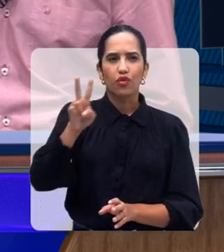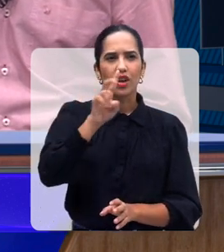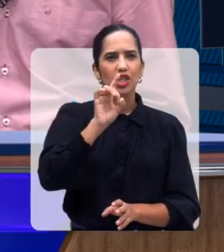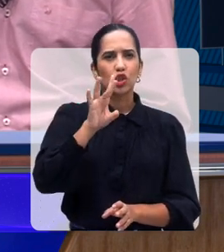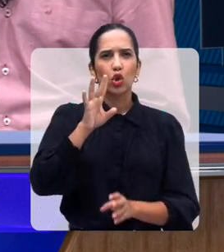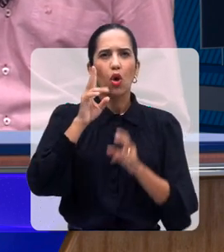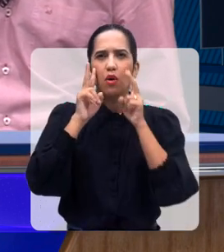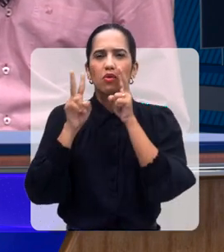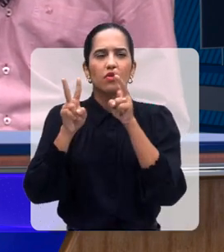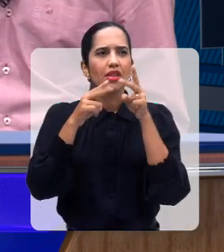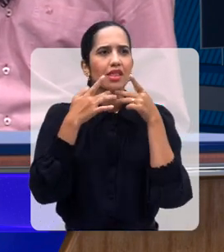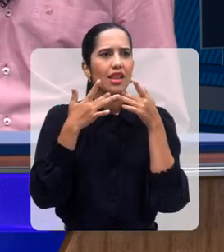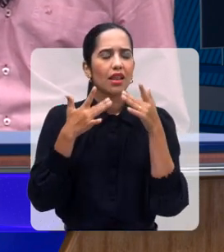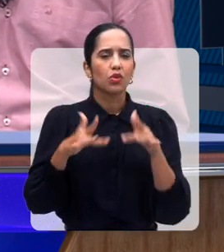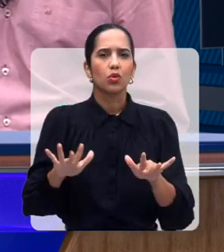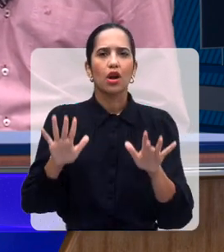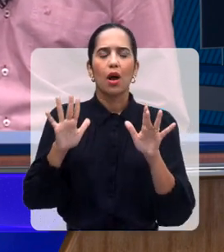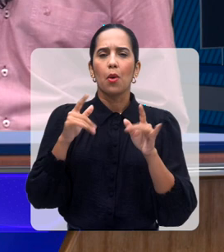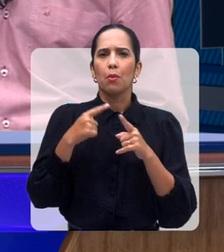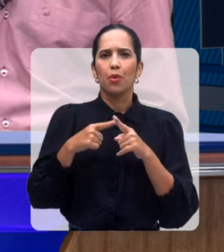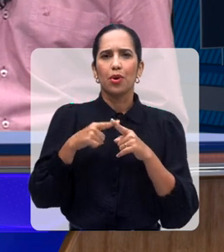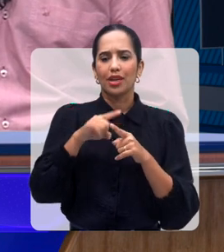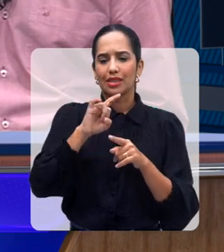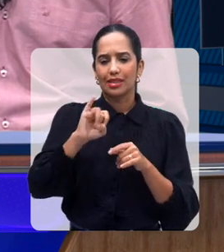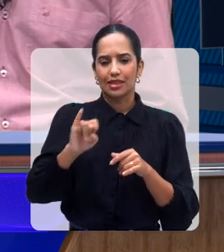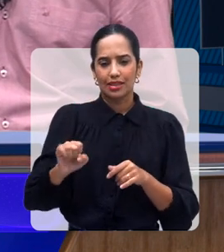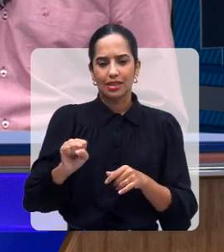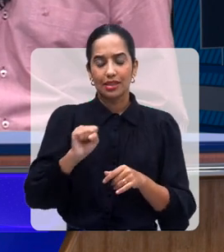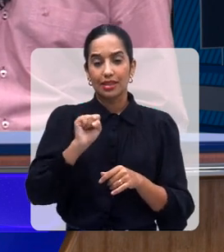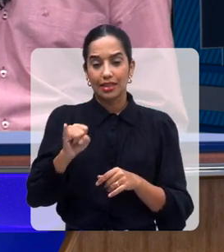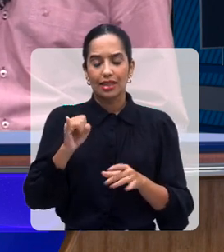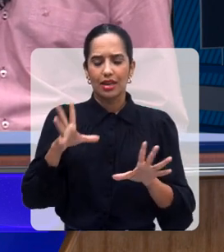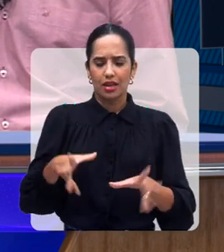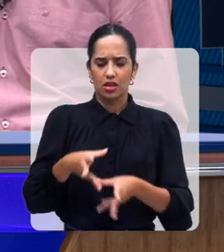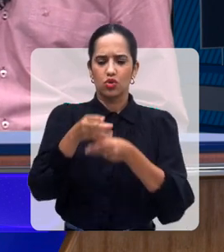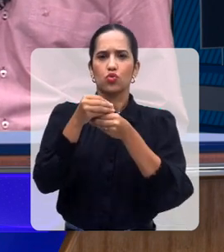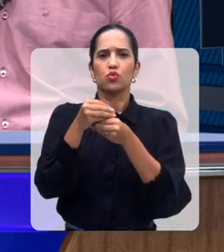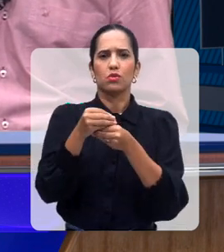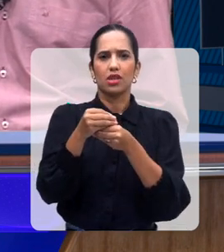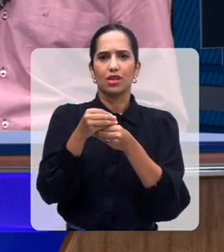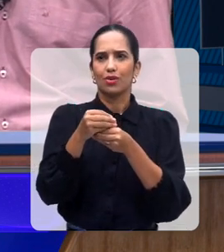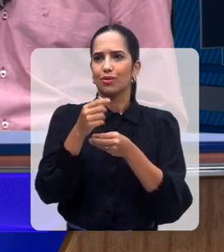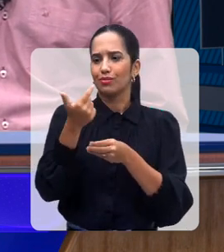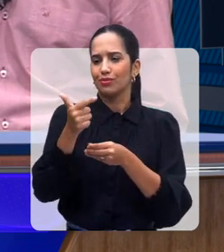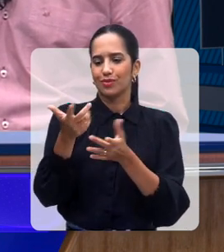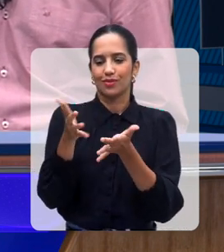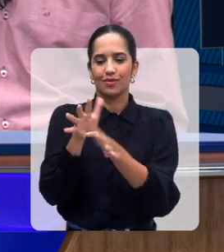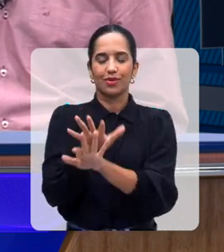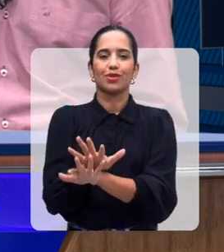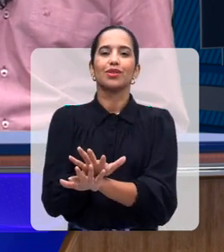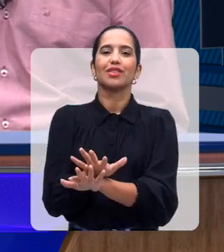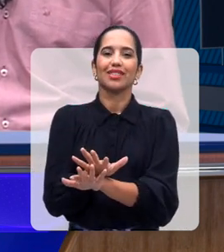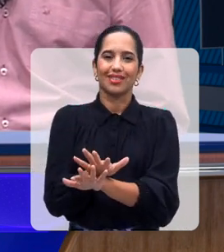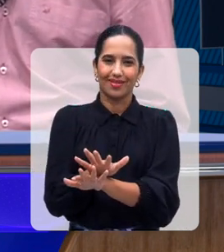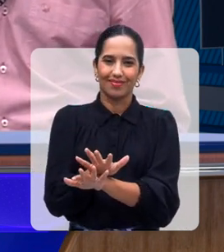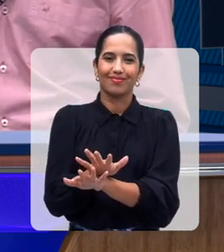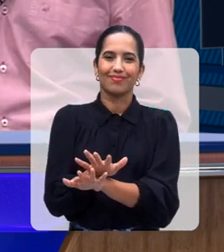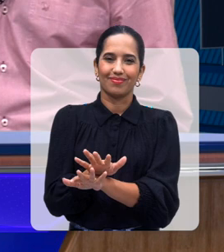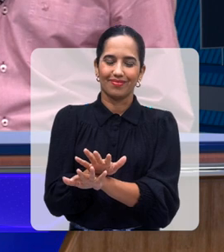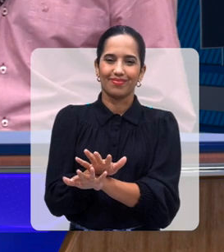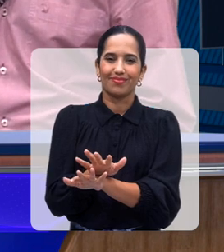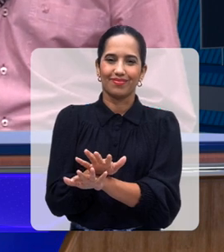visão física. Até porque, Chico, se fosse resumido na visão física, não seria inclusão, né? Isso.